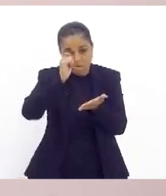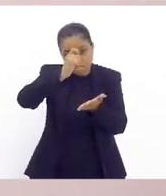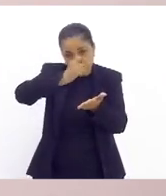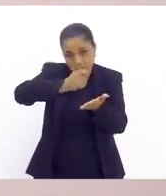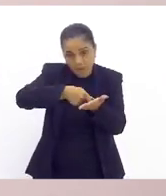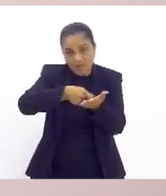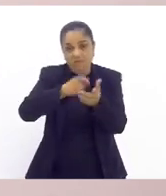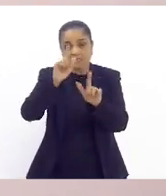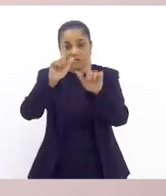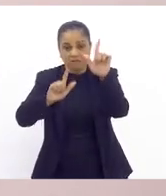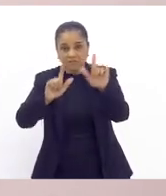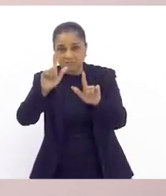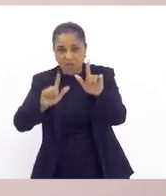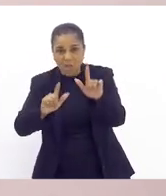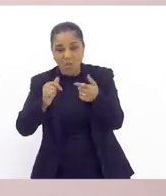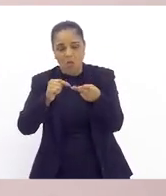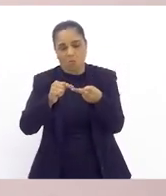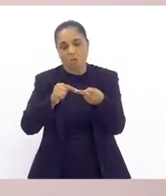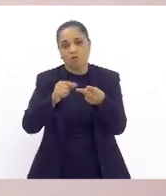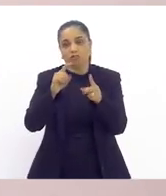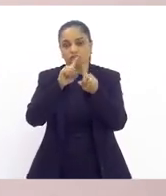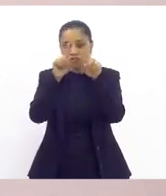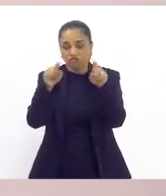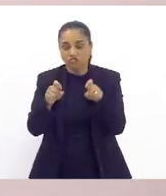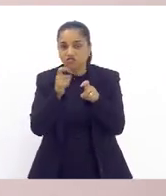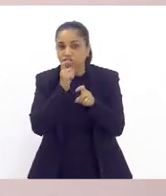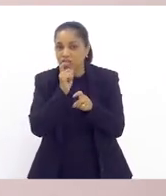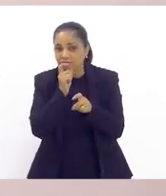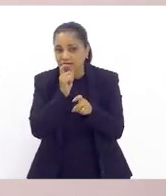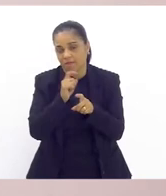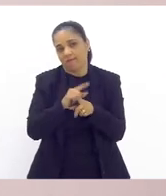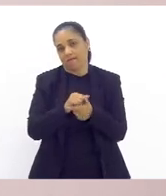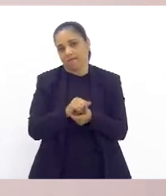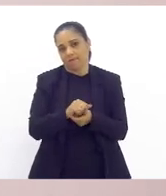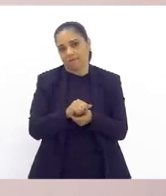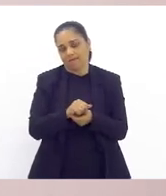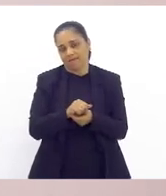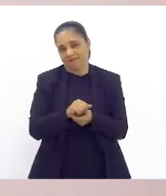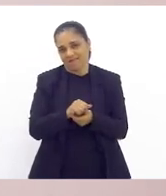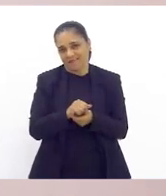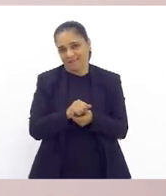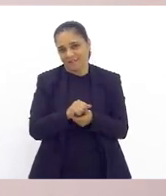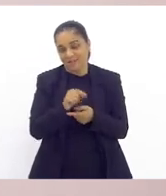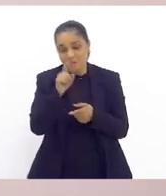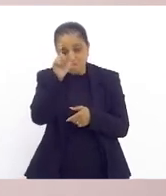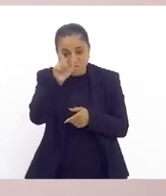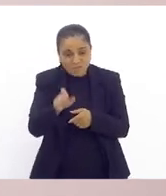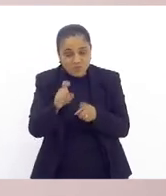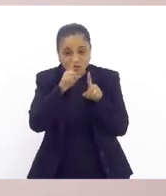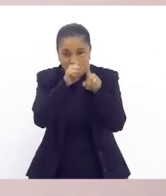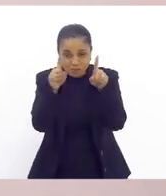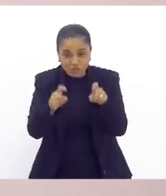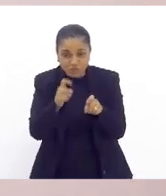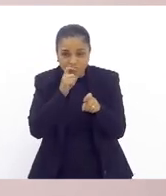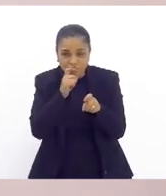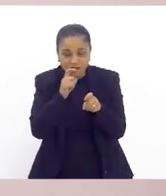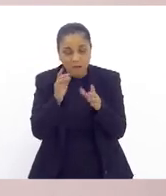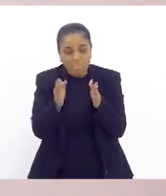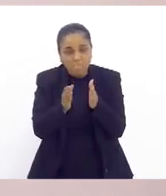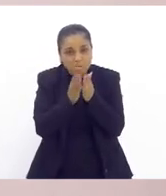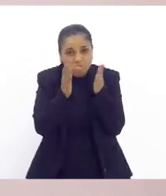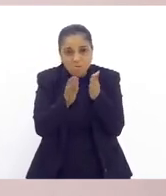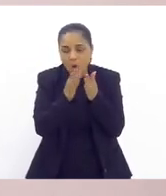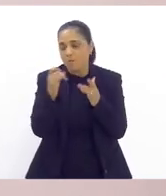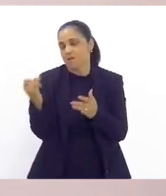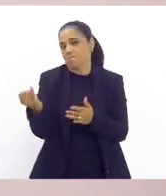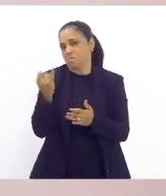ar condicionado mas as pessoas pedem geladeira e uma geladeira para uma pessoa humilde é de muita